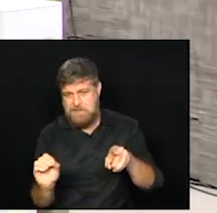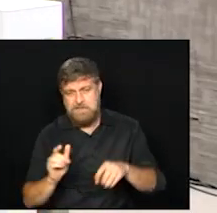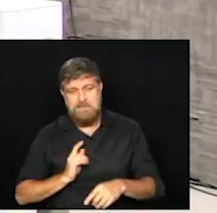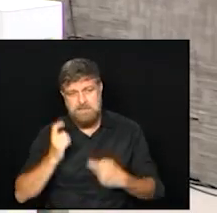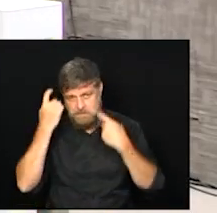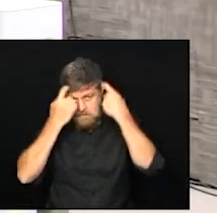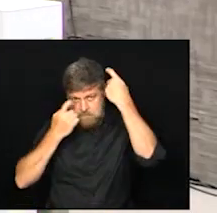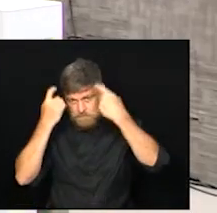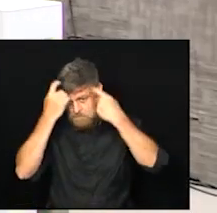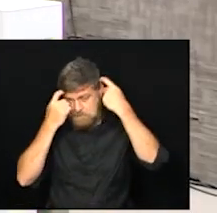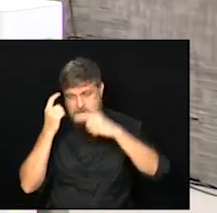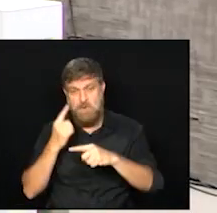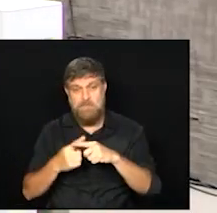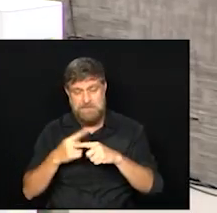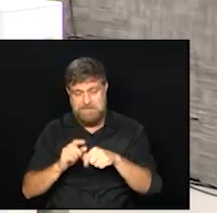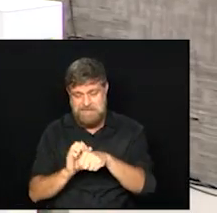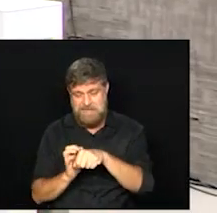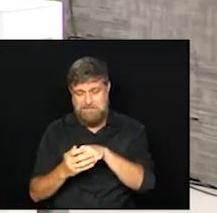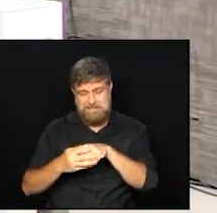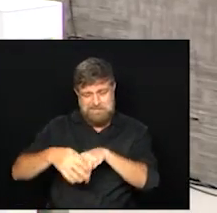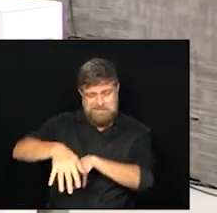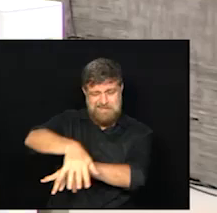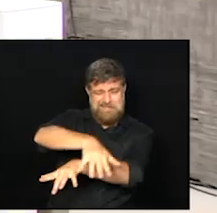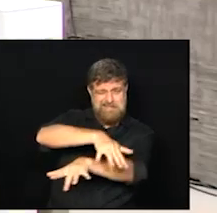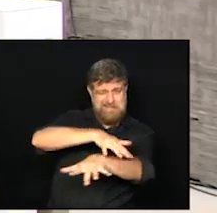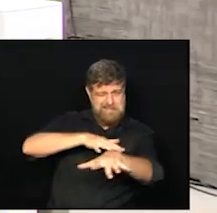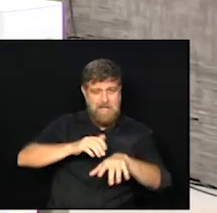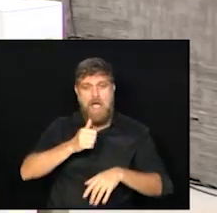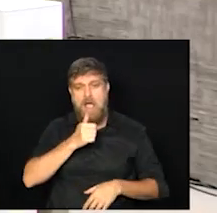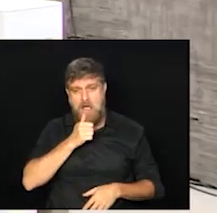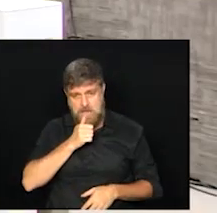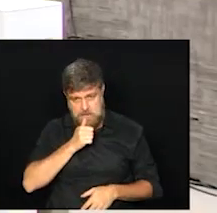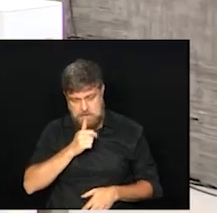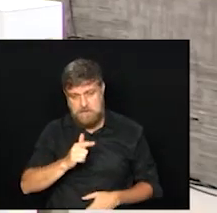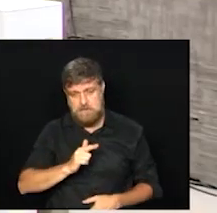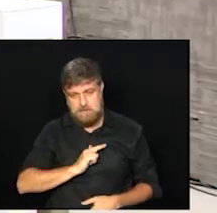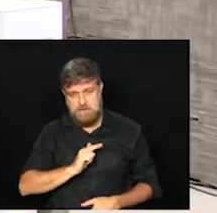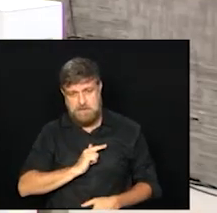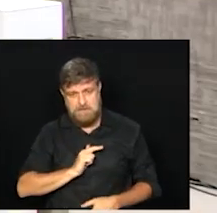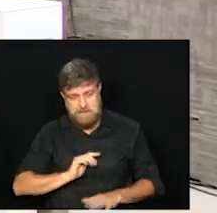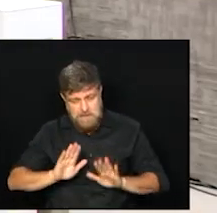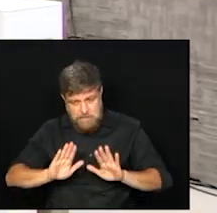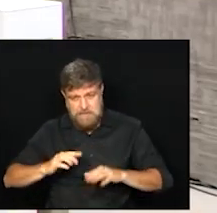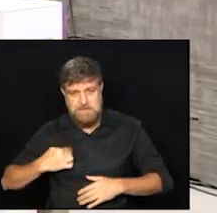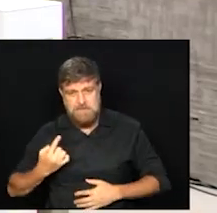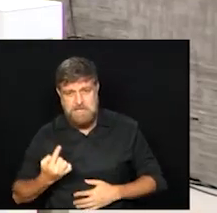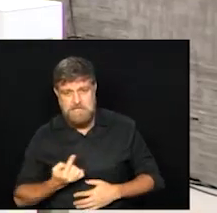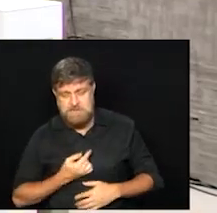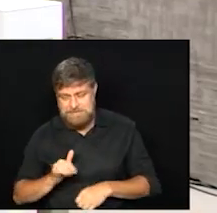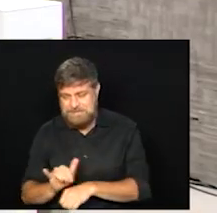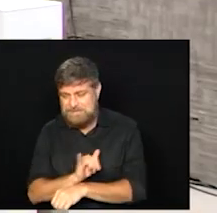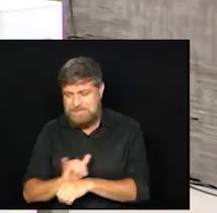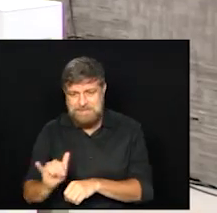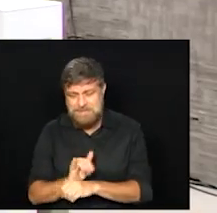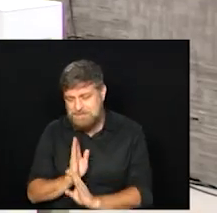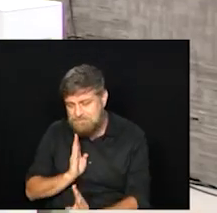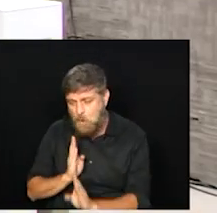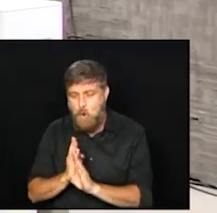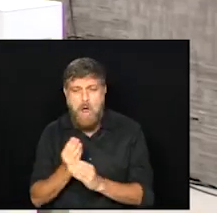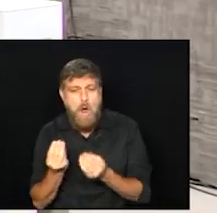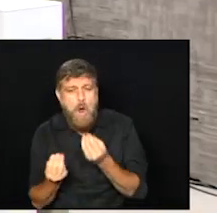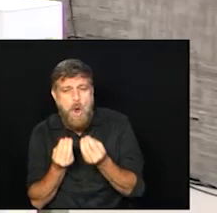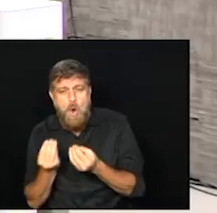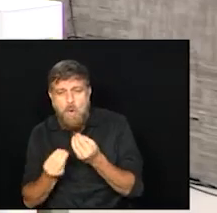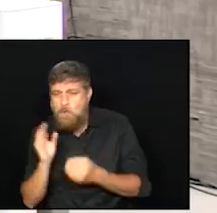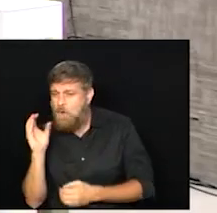aí à pandemia que acontece ainda do coronavírus, mas temos que buscar uma saída, uma medida